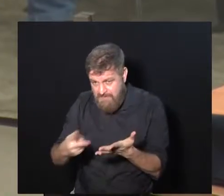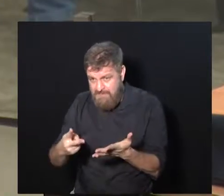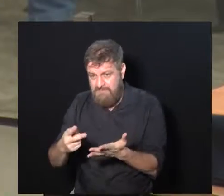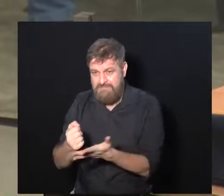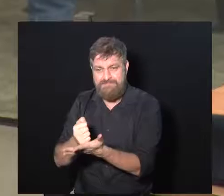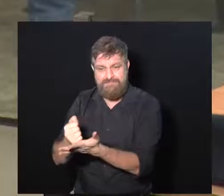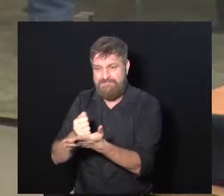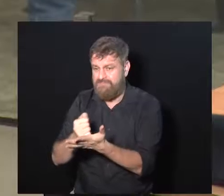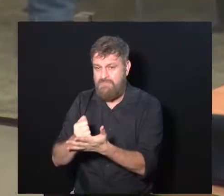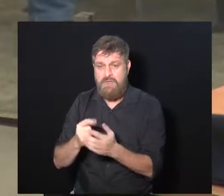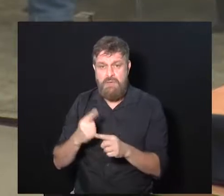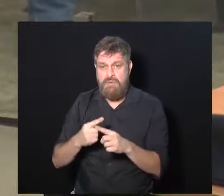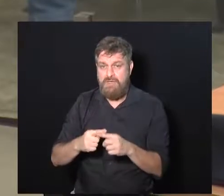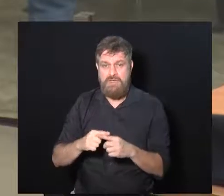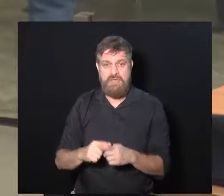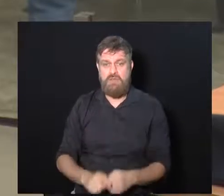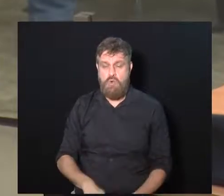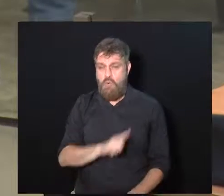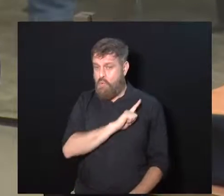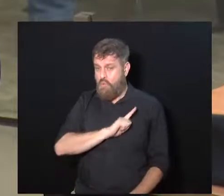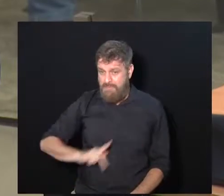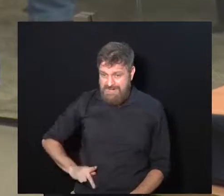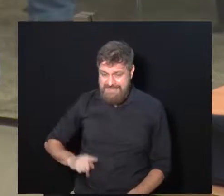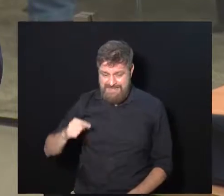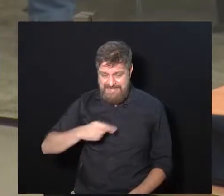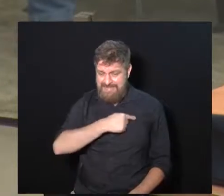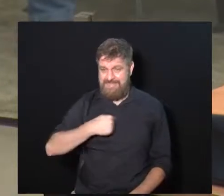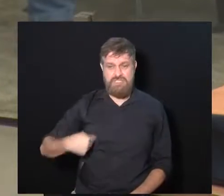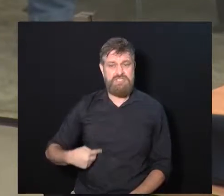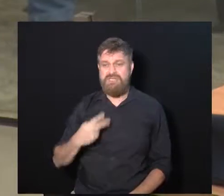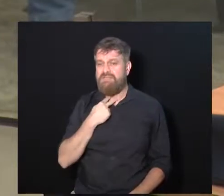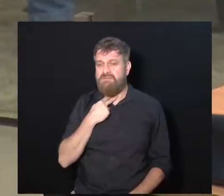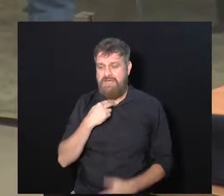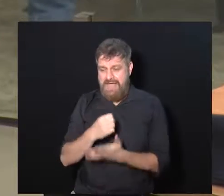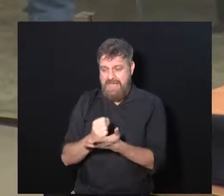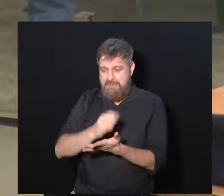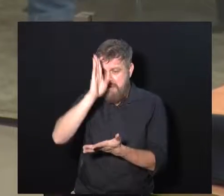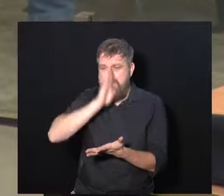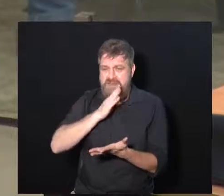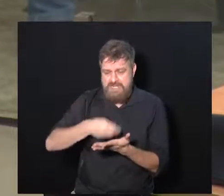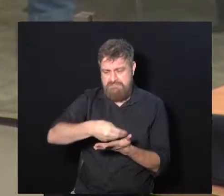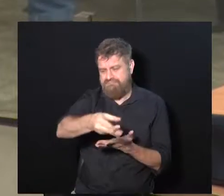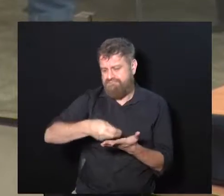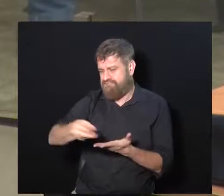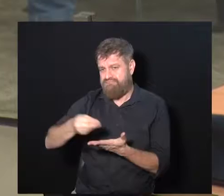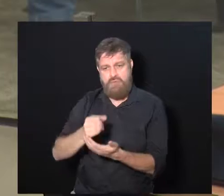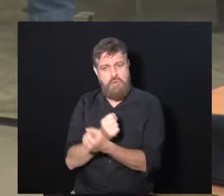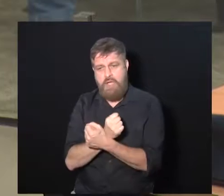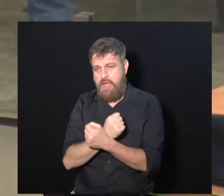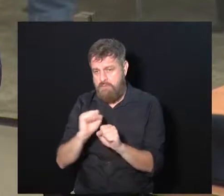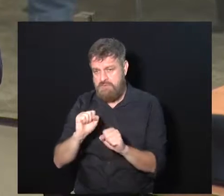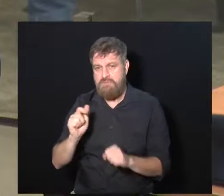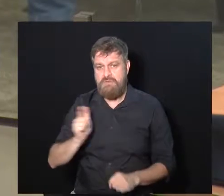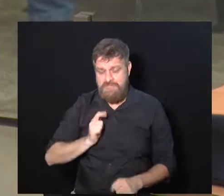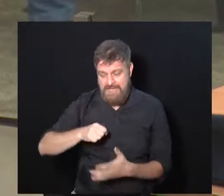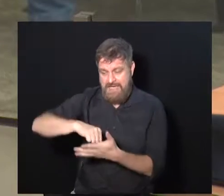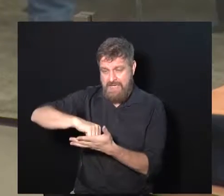não tinha condição de dar medicamentos de laboratório para toda aquela população. E são medicamentos que